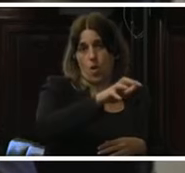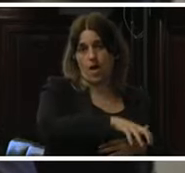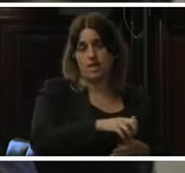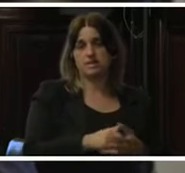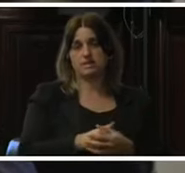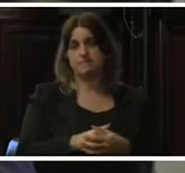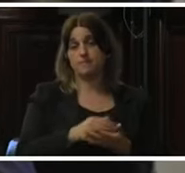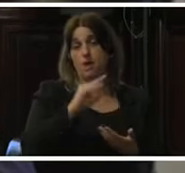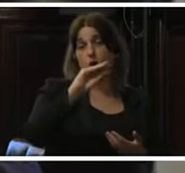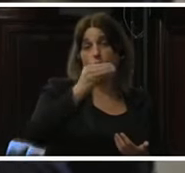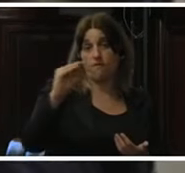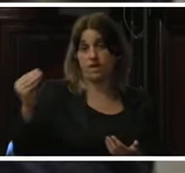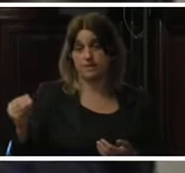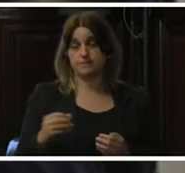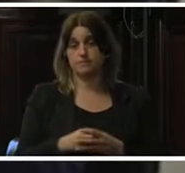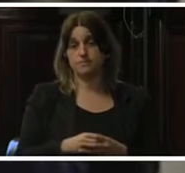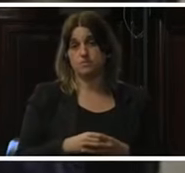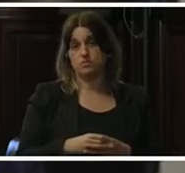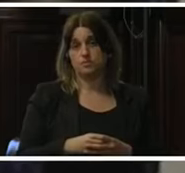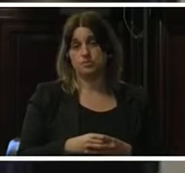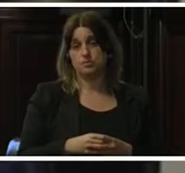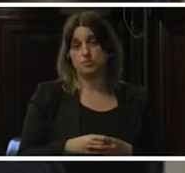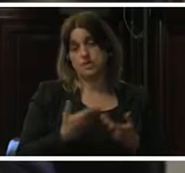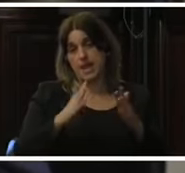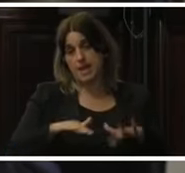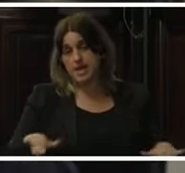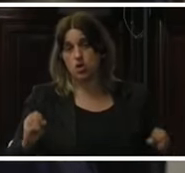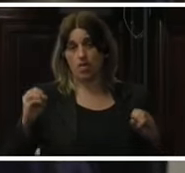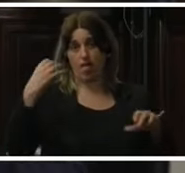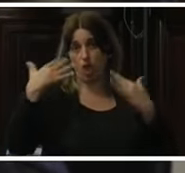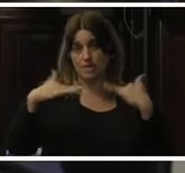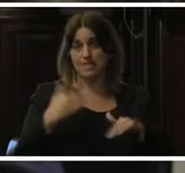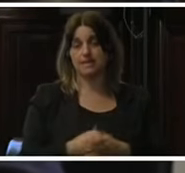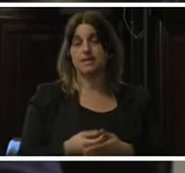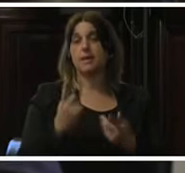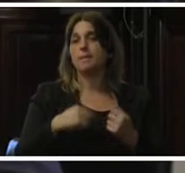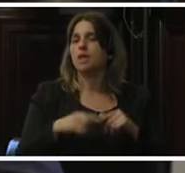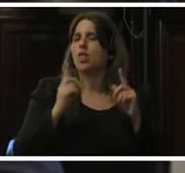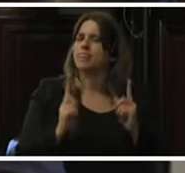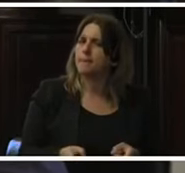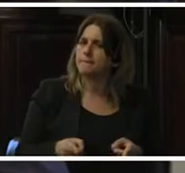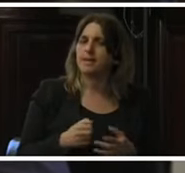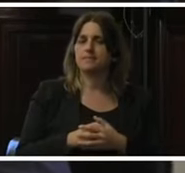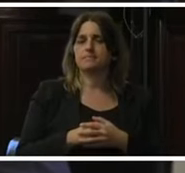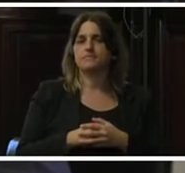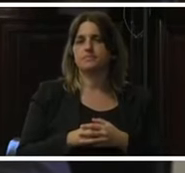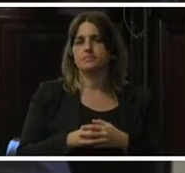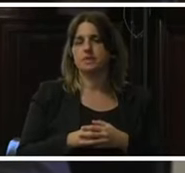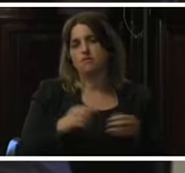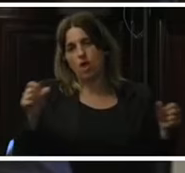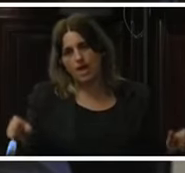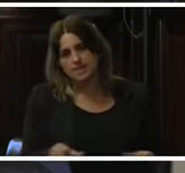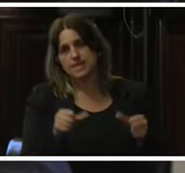de crianças em dois sets mas vou também manter algumas